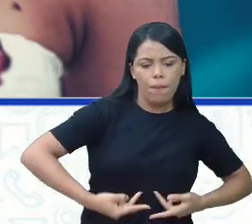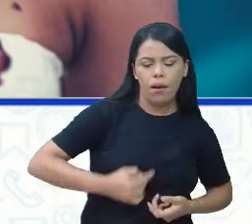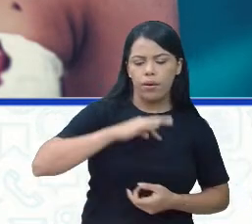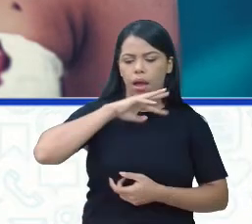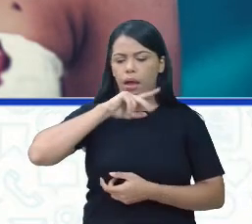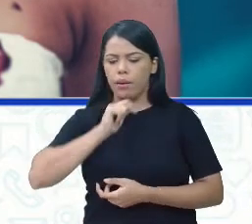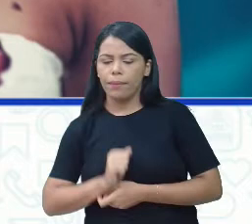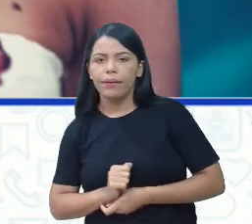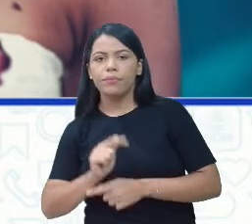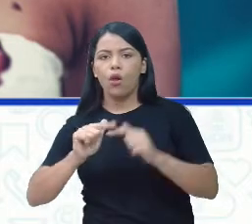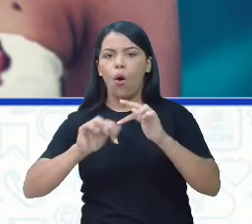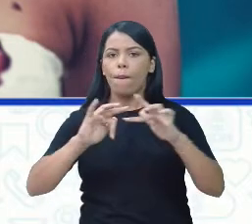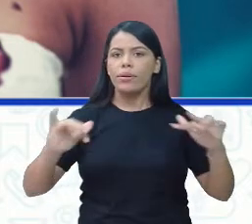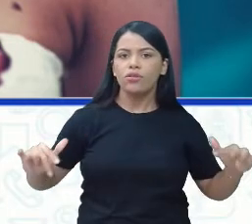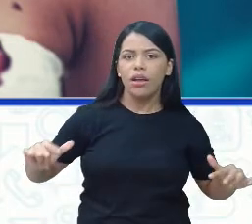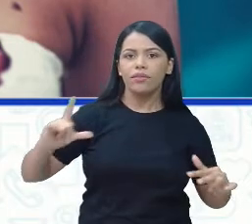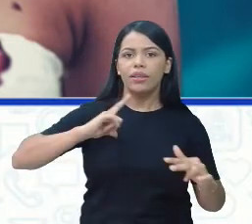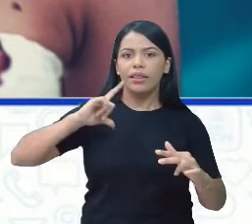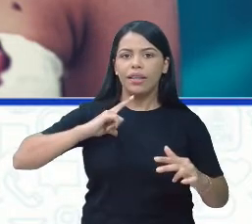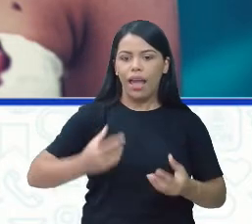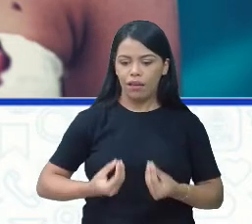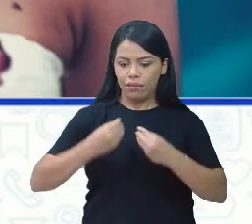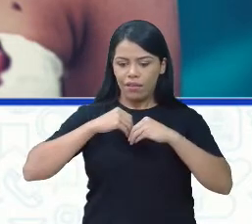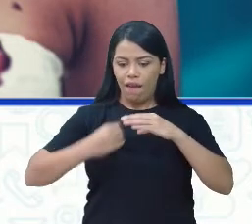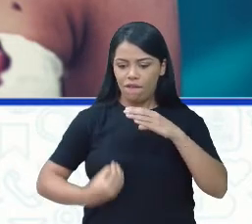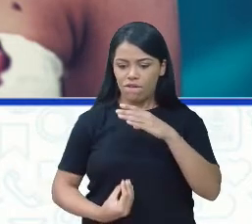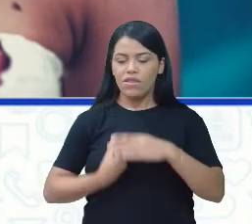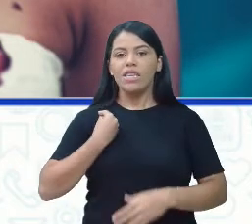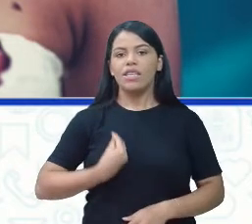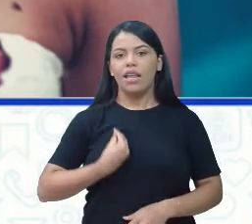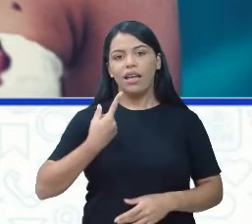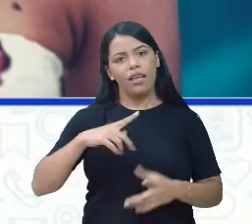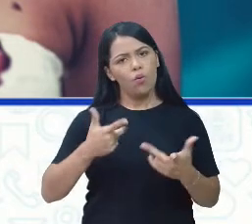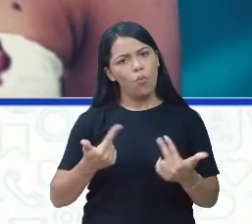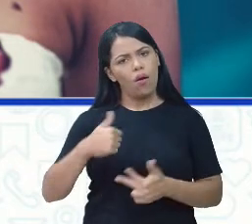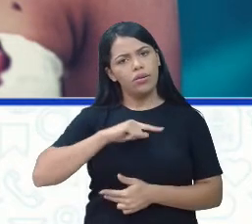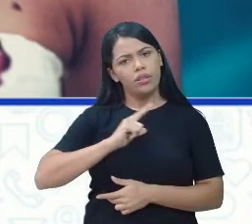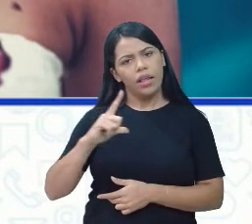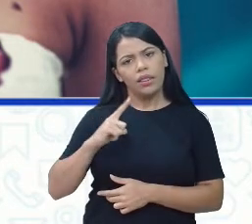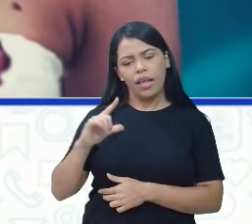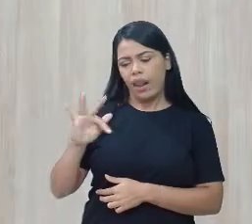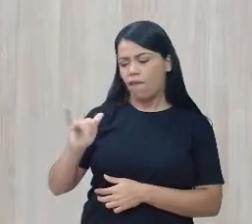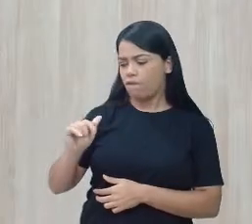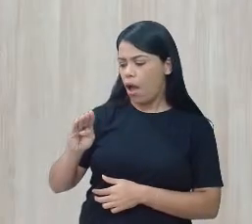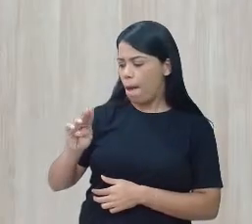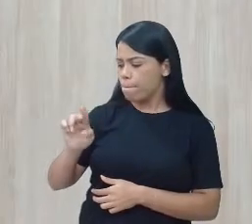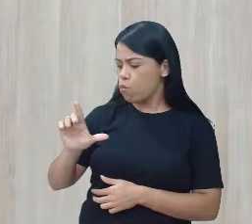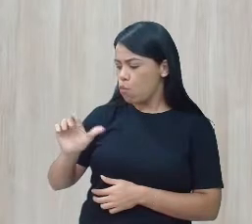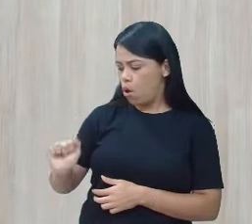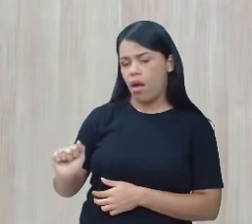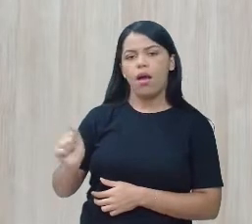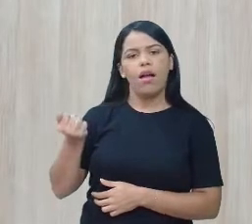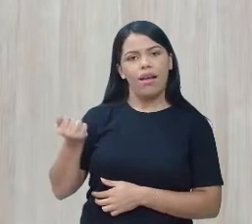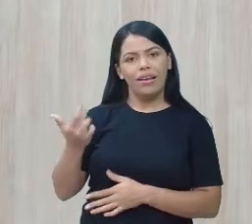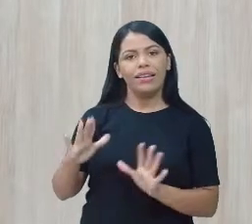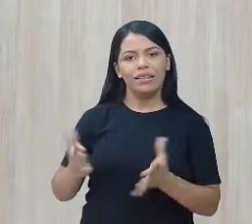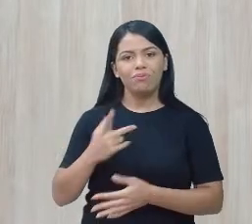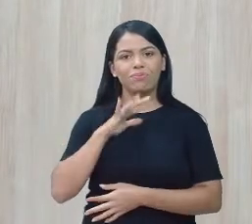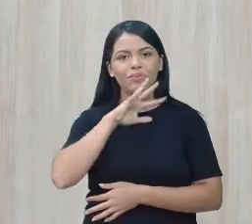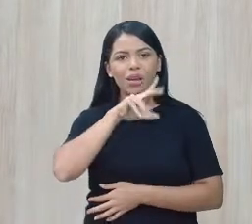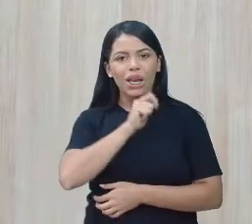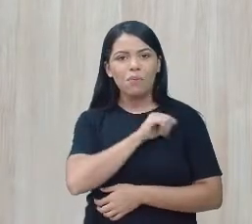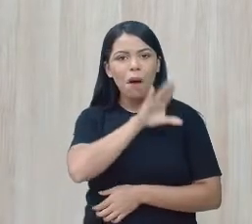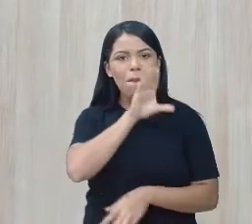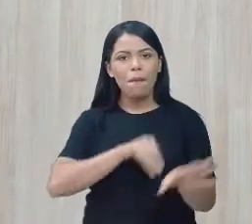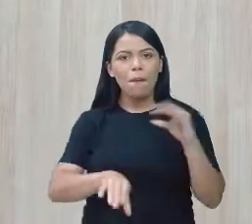objetos inanimados que ganham vida, né? Como a gente bem viu nas fábulas, os animais, eles falam nas fábulas. Então, significa